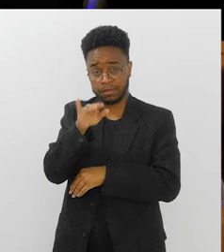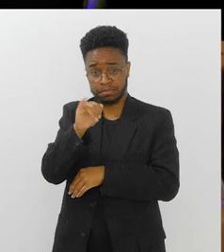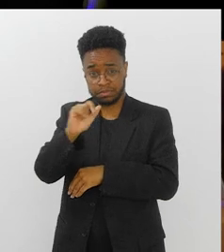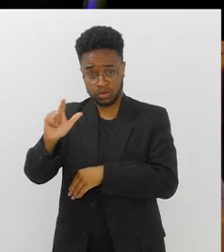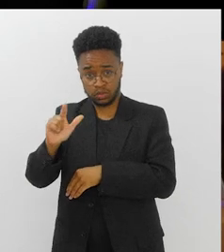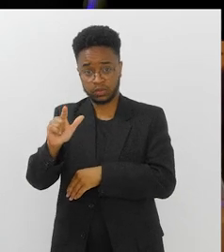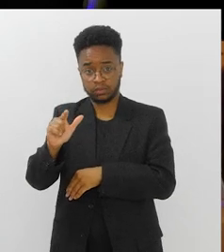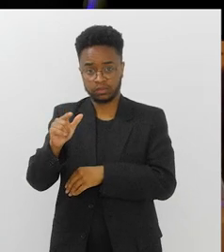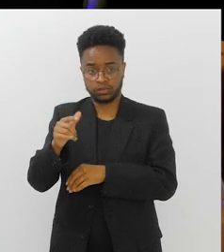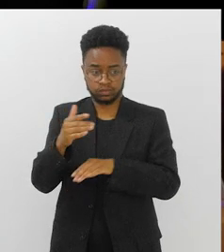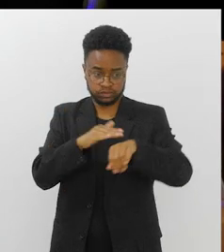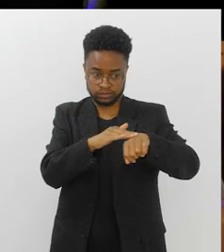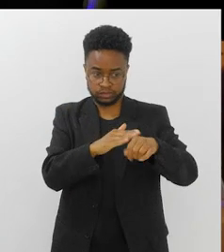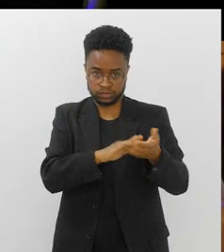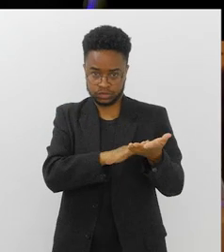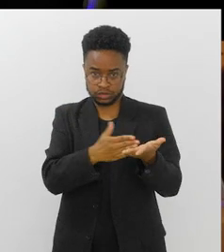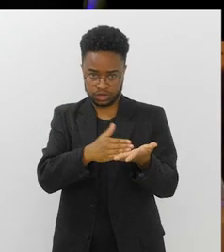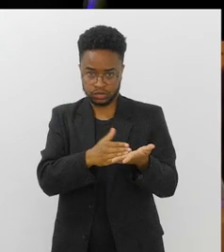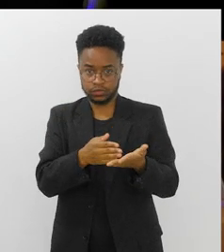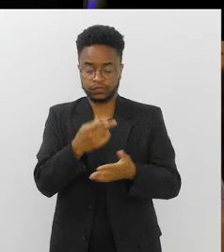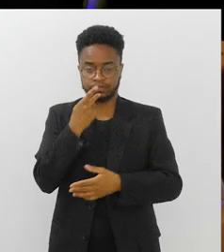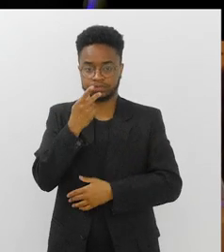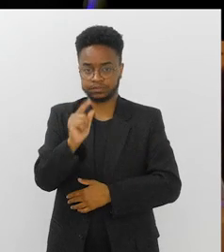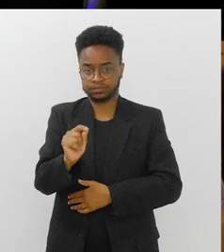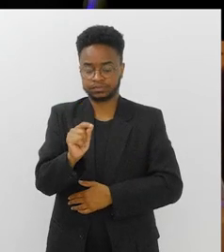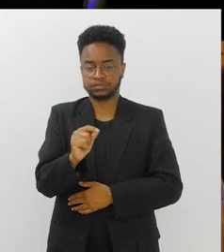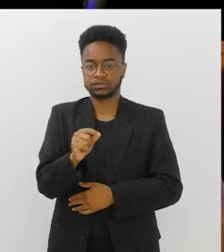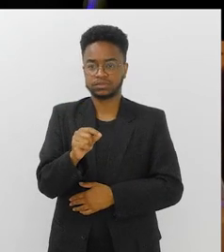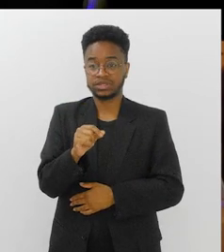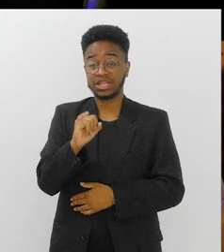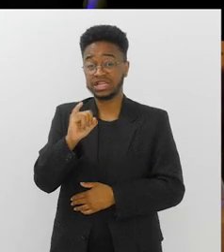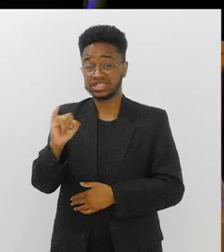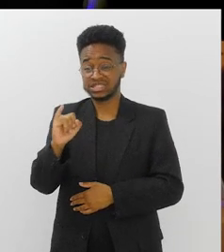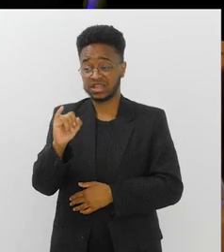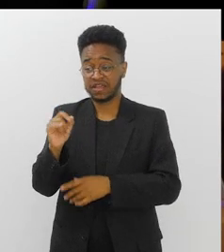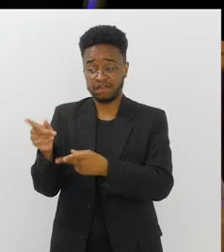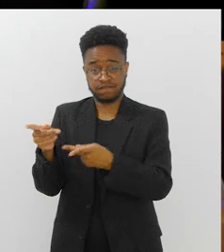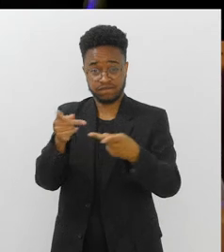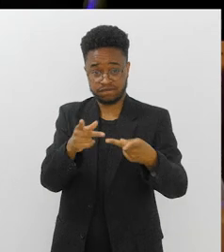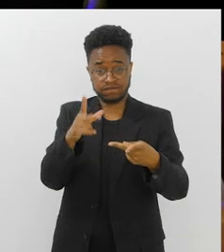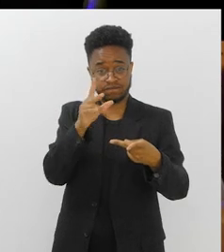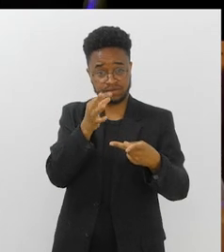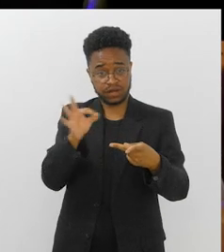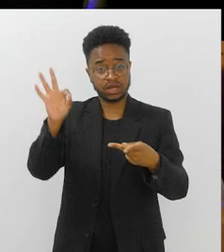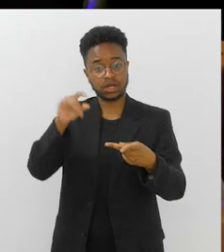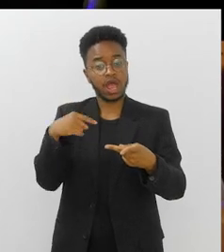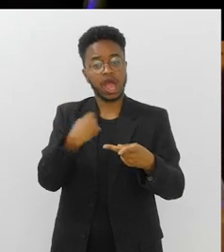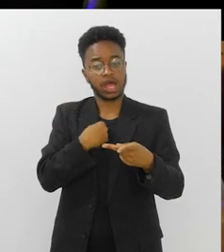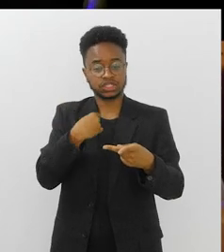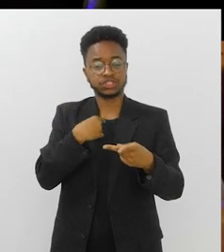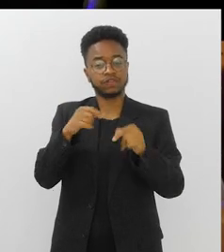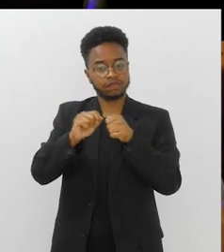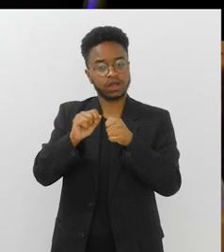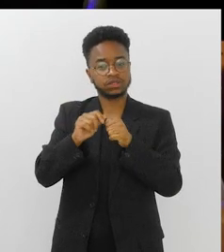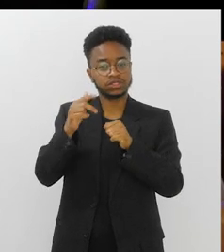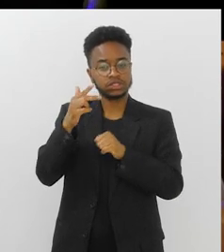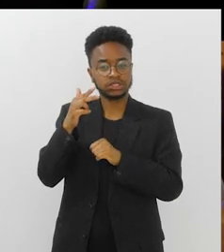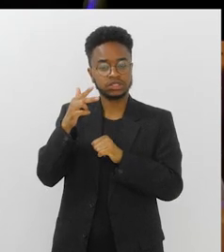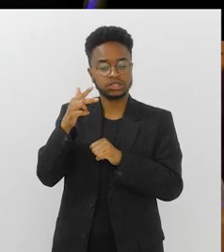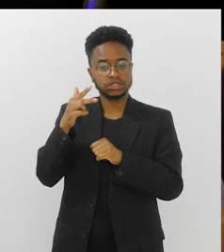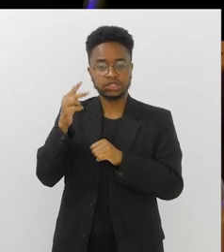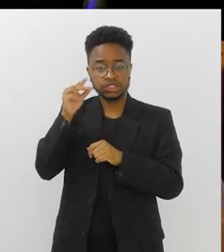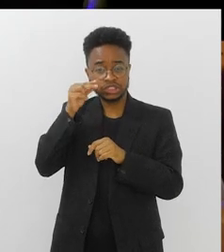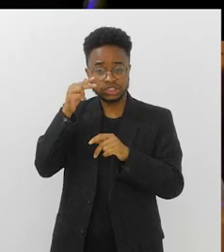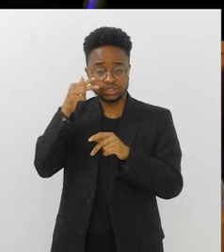né Falando com o tradutor né ô Bill se você for lá na França a gente te opera e você volta a enxergar